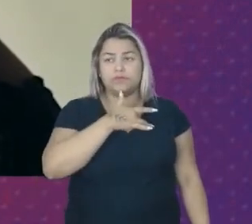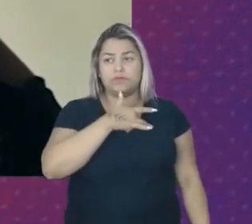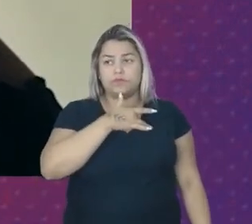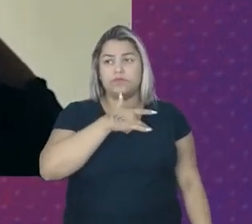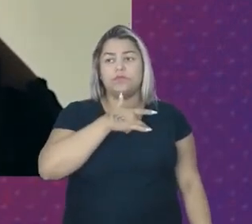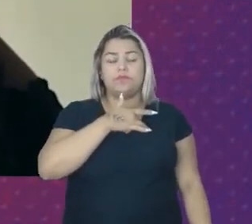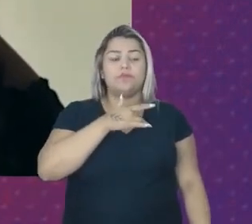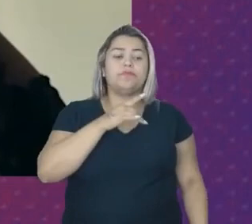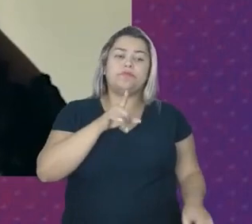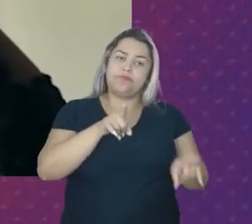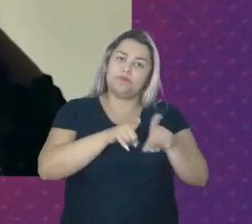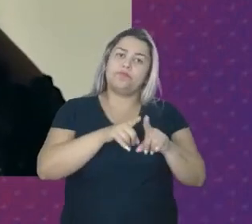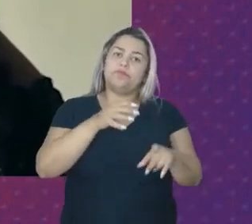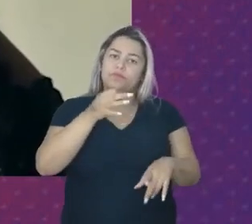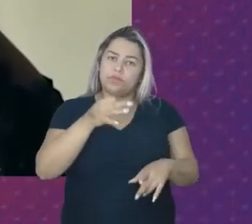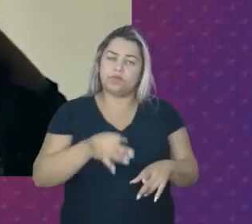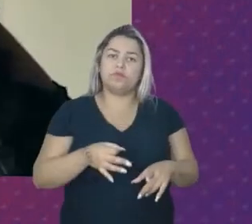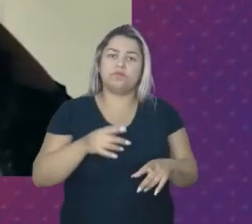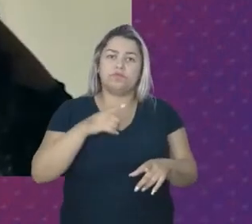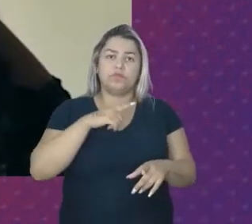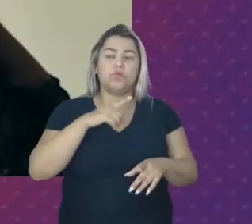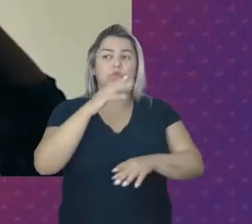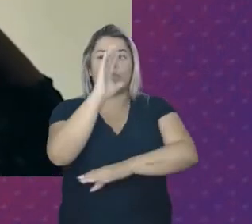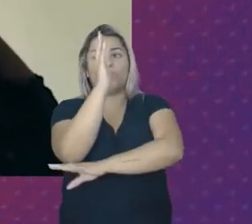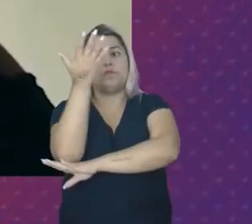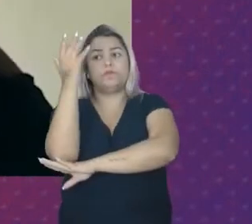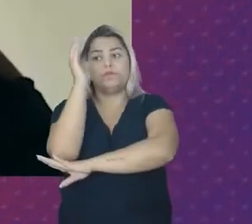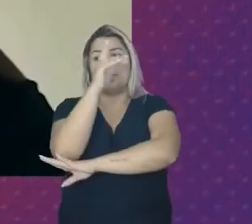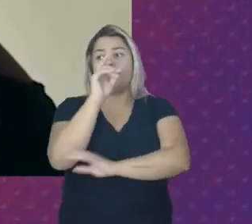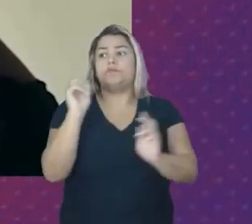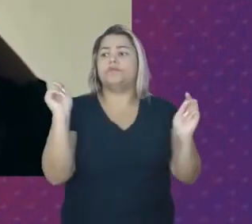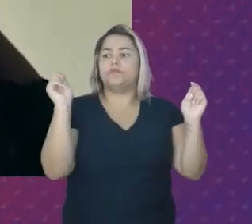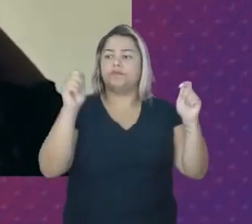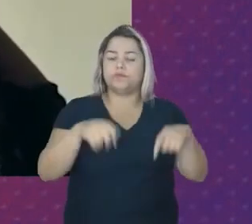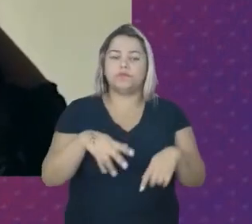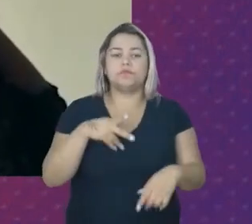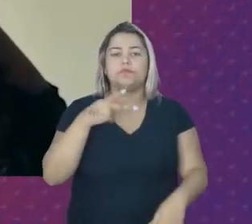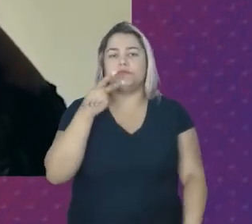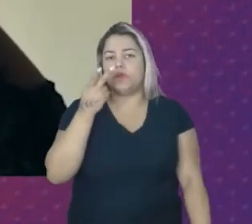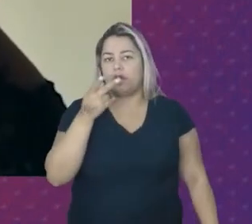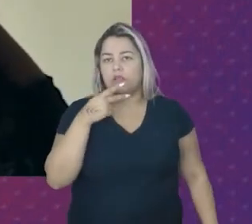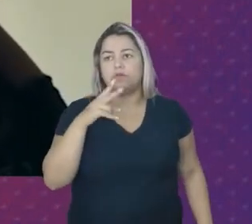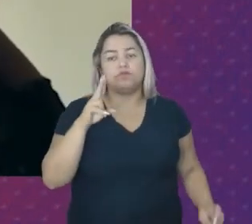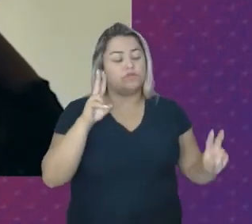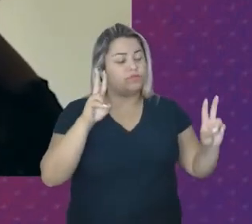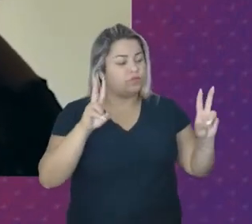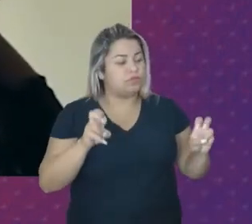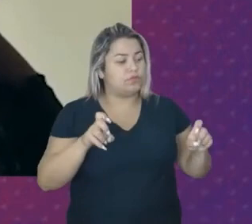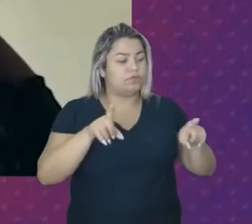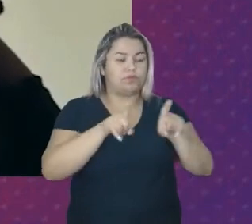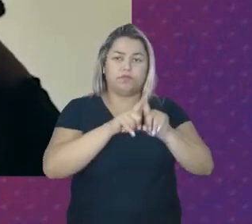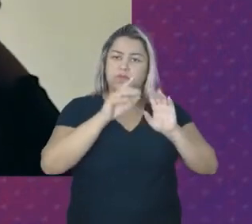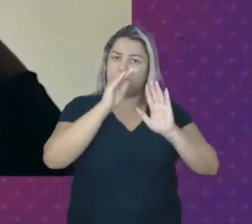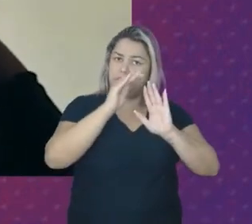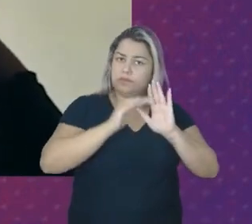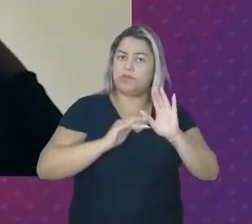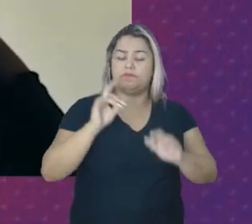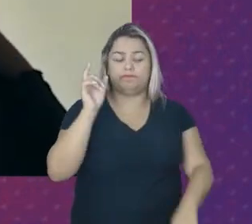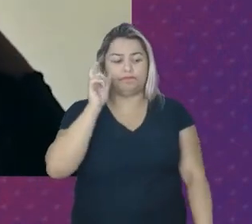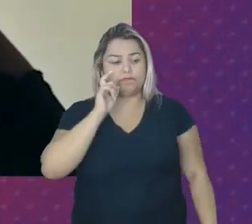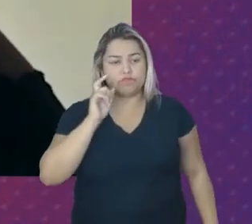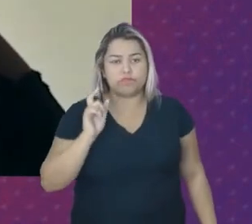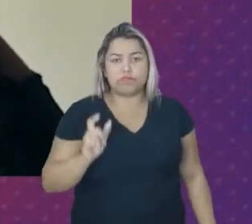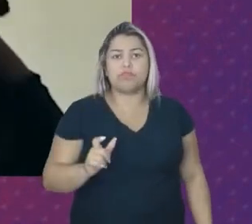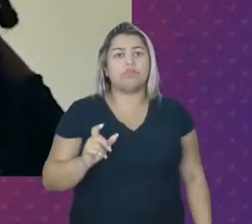com certeza, tem tudo a ver com o meio ambiente. Precisamos tratar sobre isso, precisamos falar sobre isso, e é também uma pauta de interesse